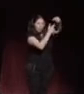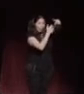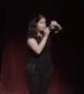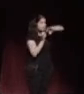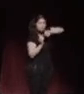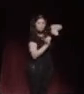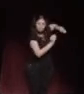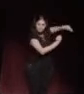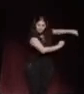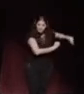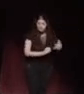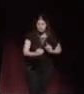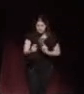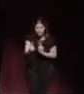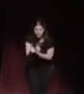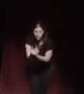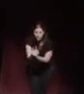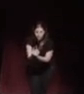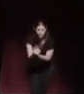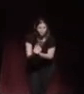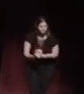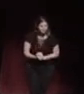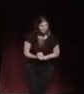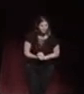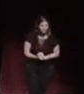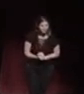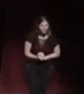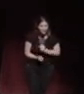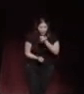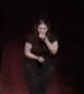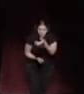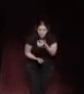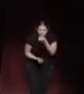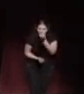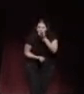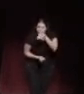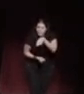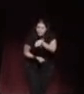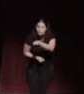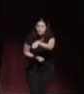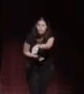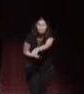de uma forma, com um tipo de voz.